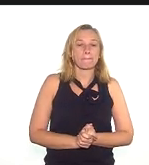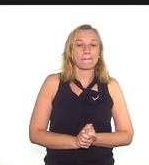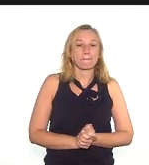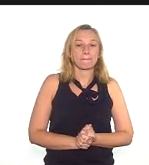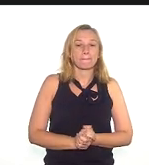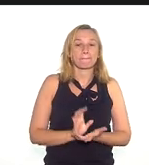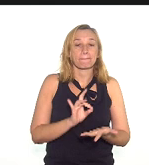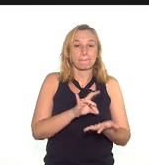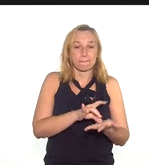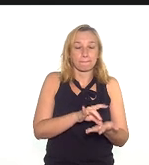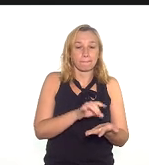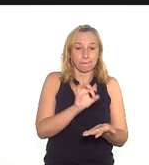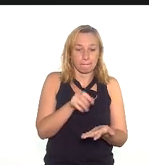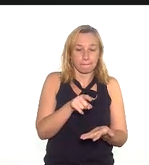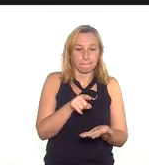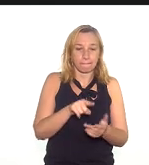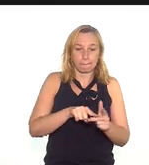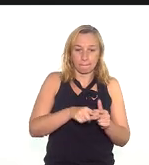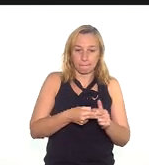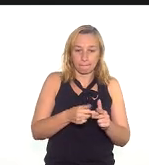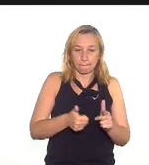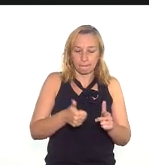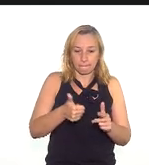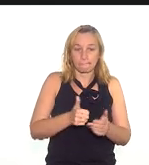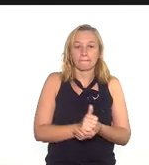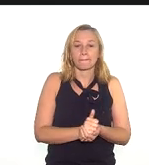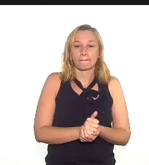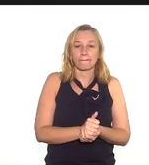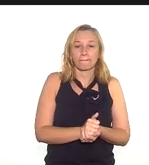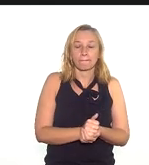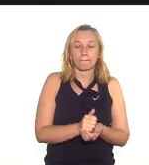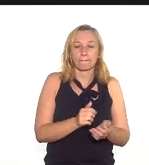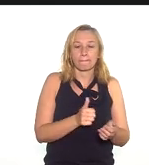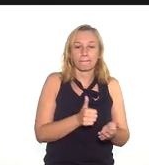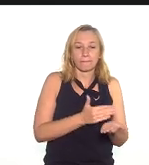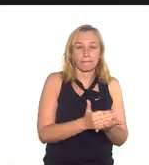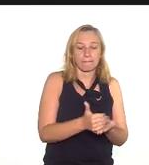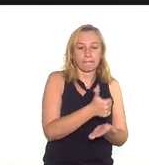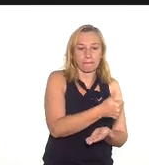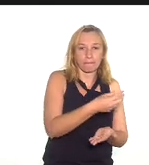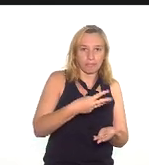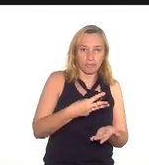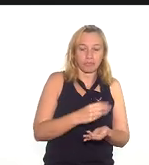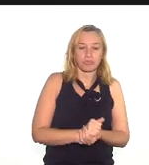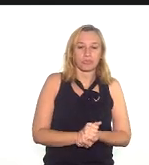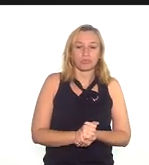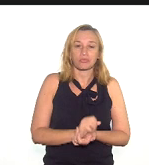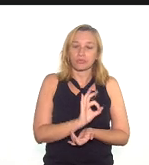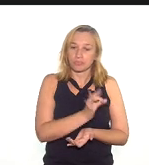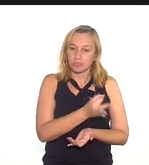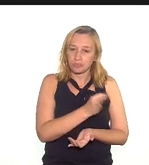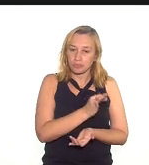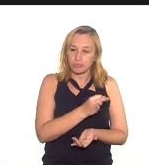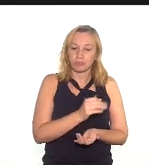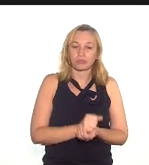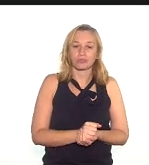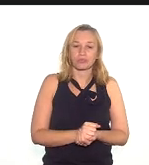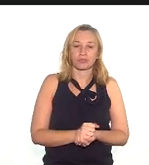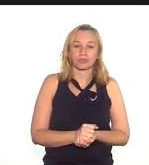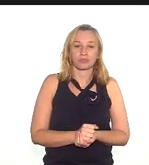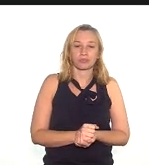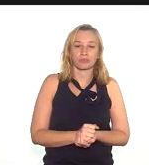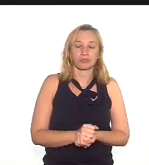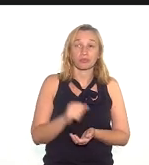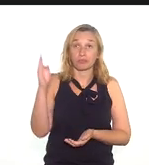A origem, né, desse aprimoramento que foi feito a partir de 2013 é exatamente o fato